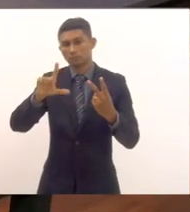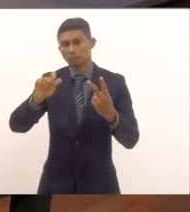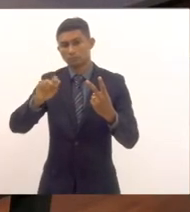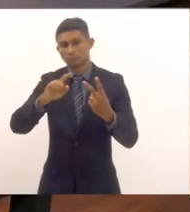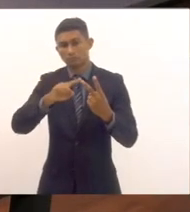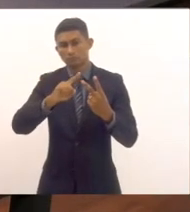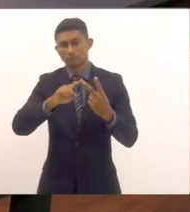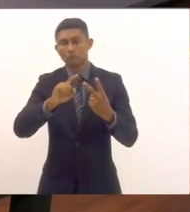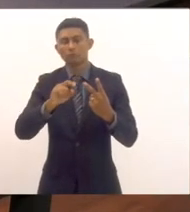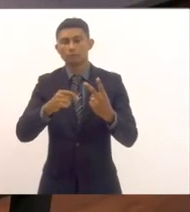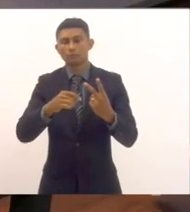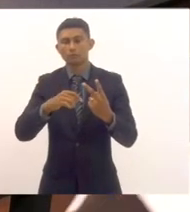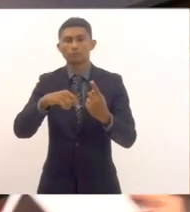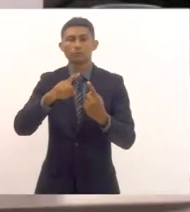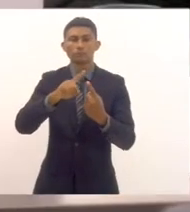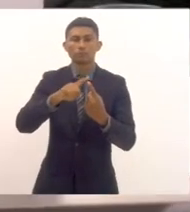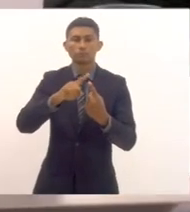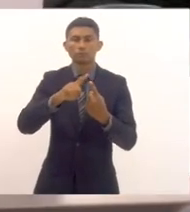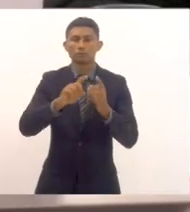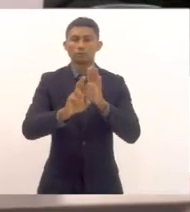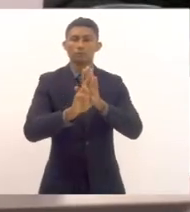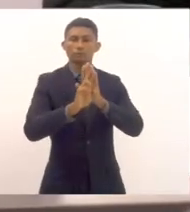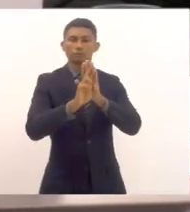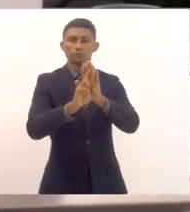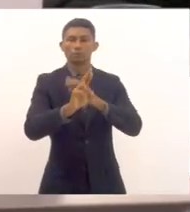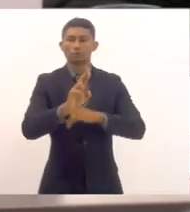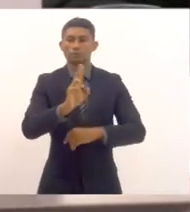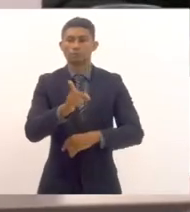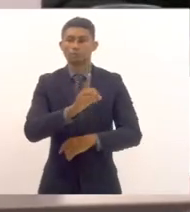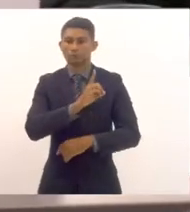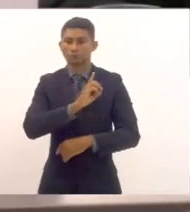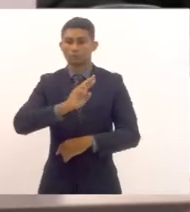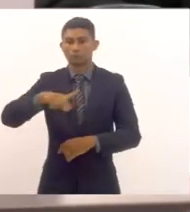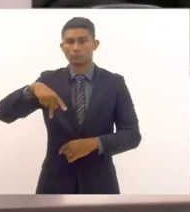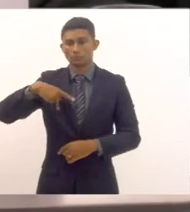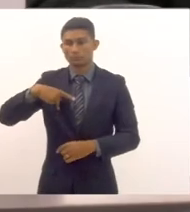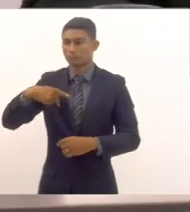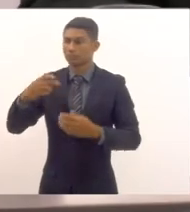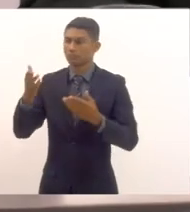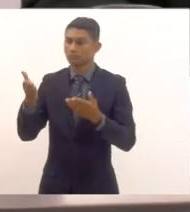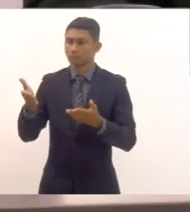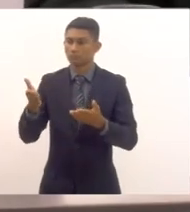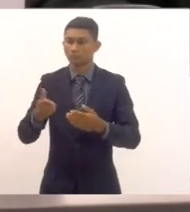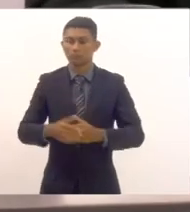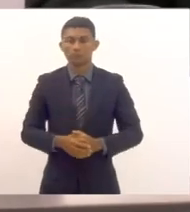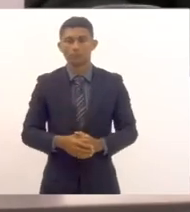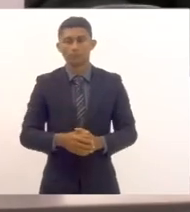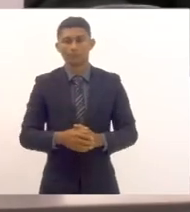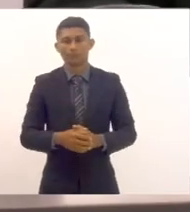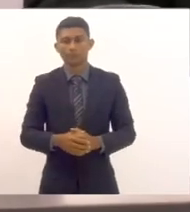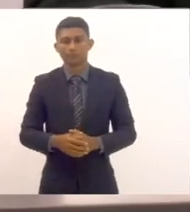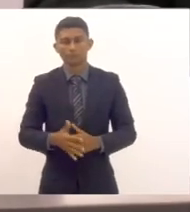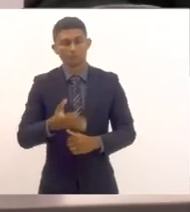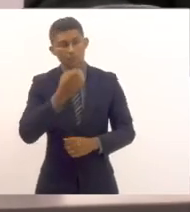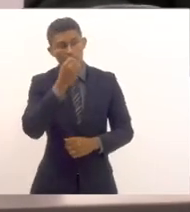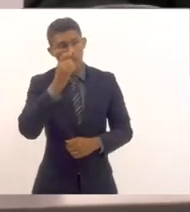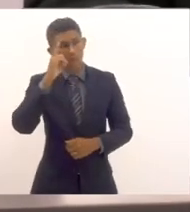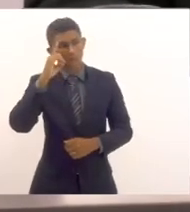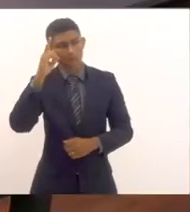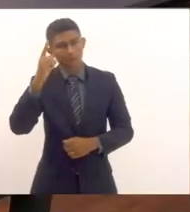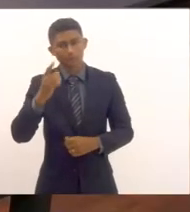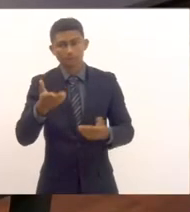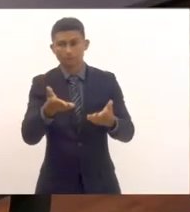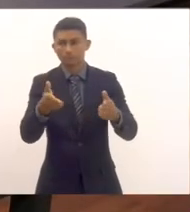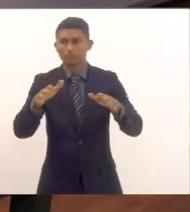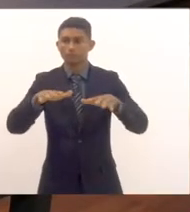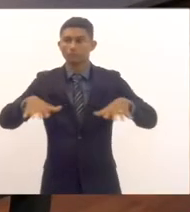três Doutor o representante da Defensoria Pública para usar da palavra por gentileza estão fazer o Card beleza bom dia bom dia